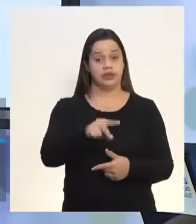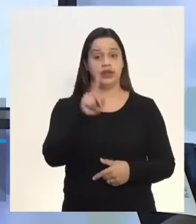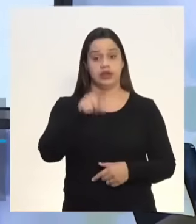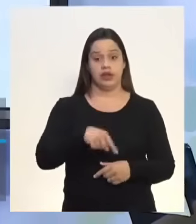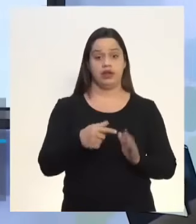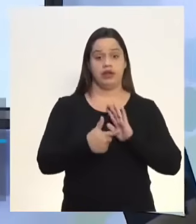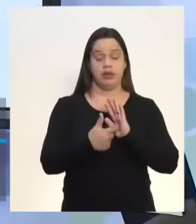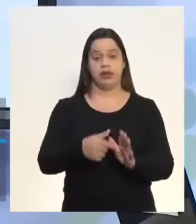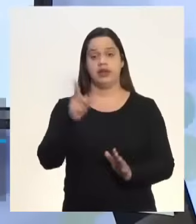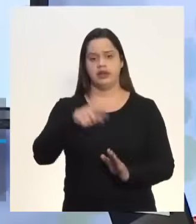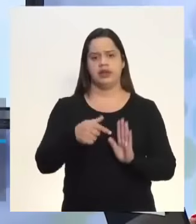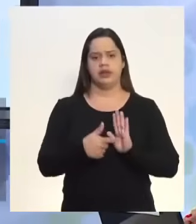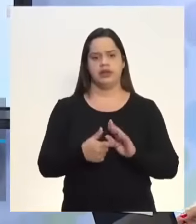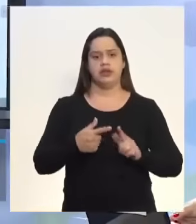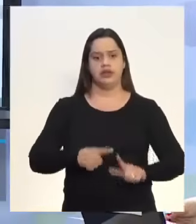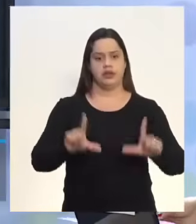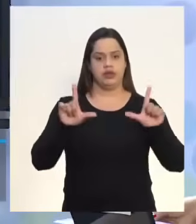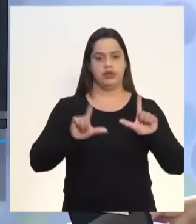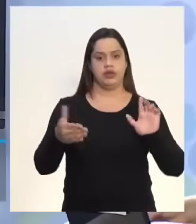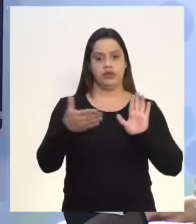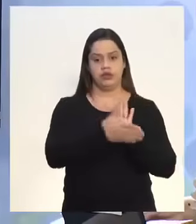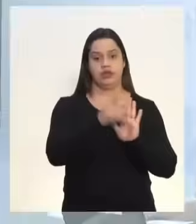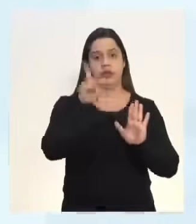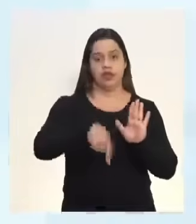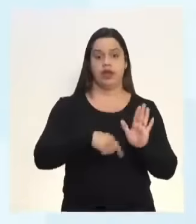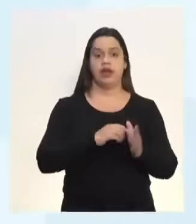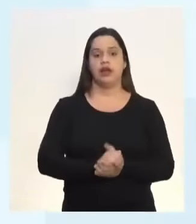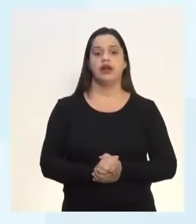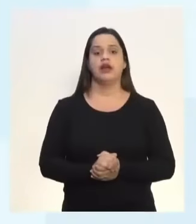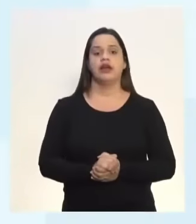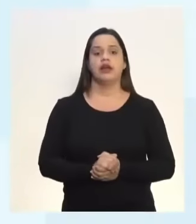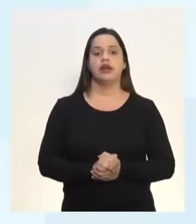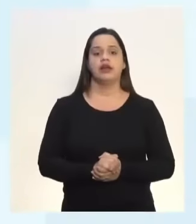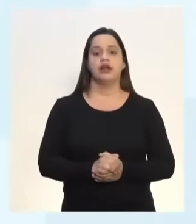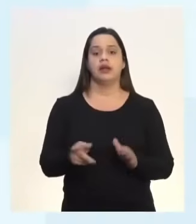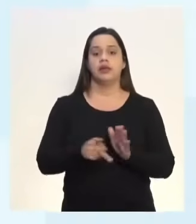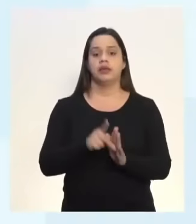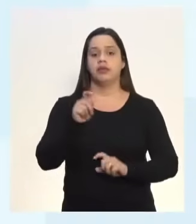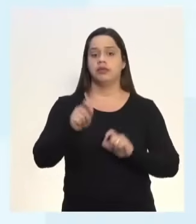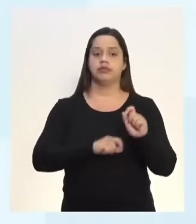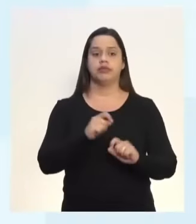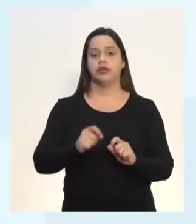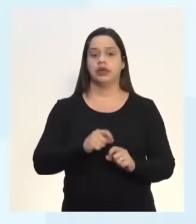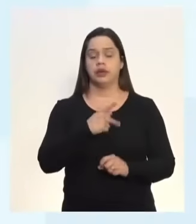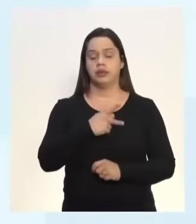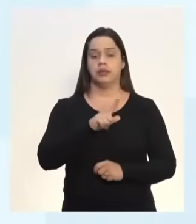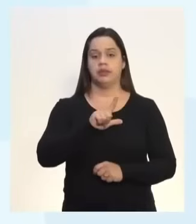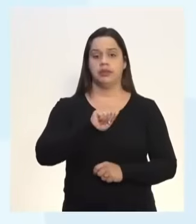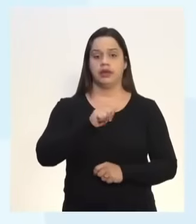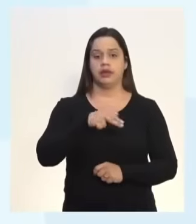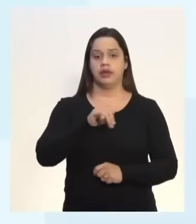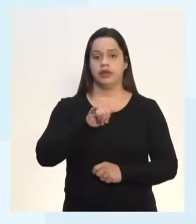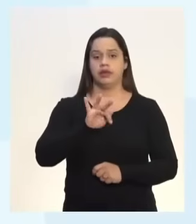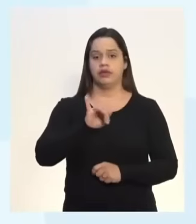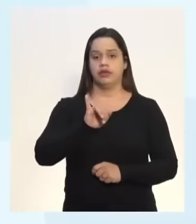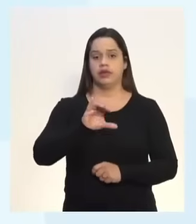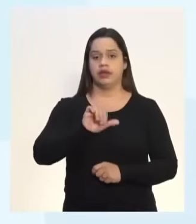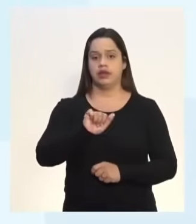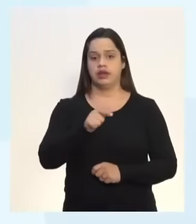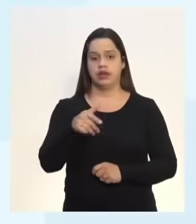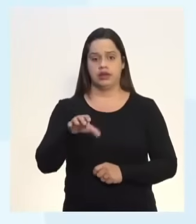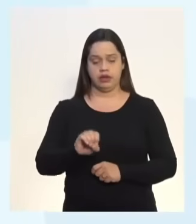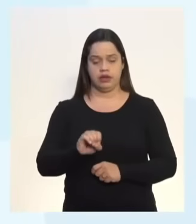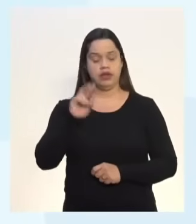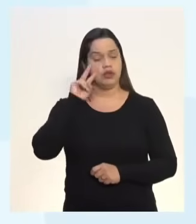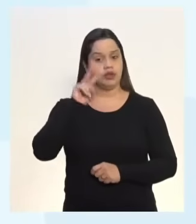vai aparecer para eles, pode pôr na tela, diretor, que é a questão da planificação. Essa planificação aí, nós